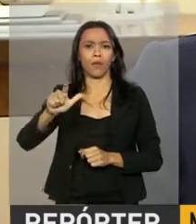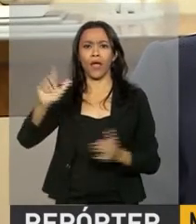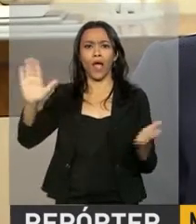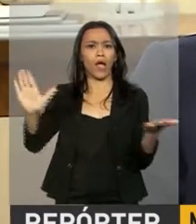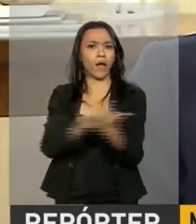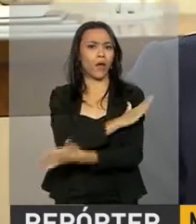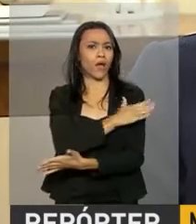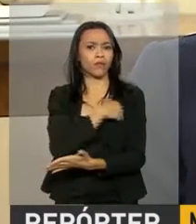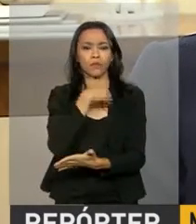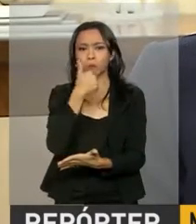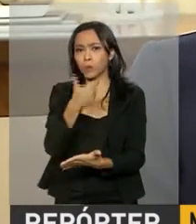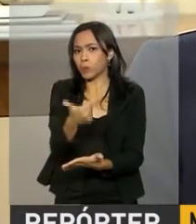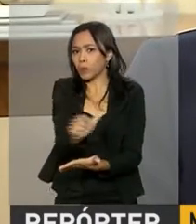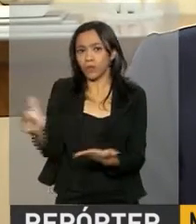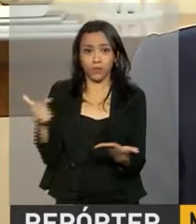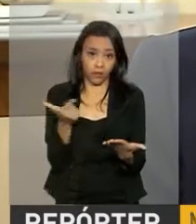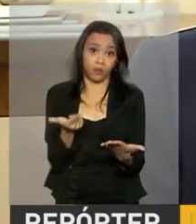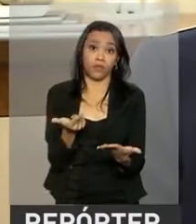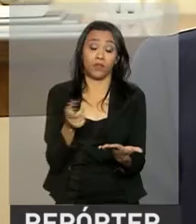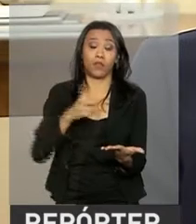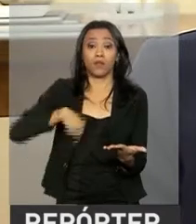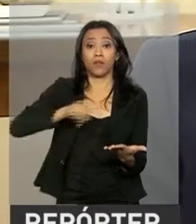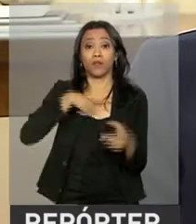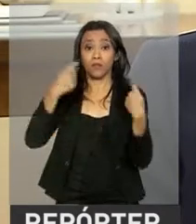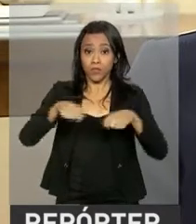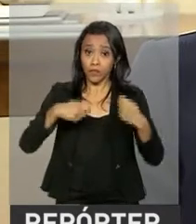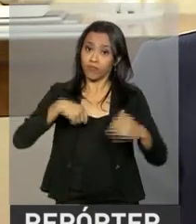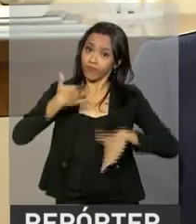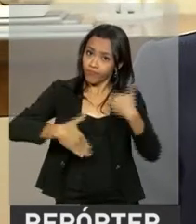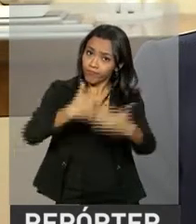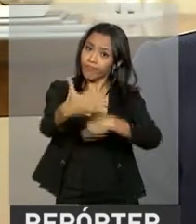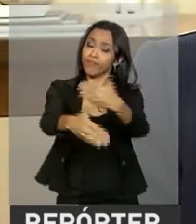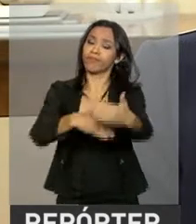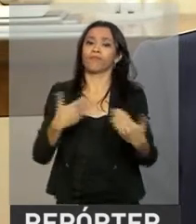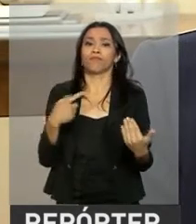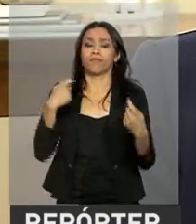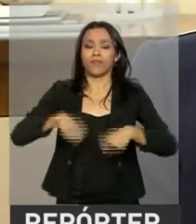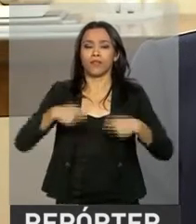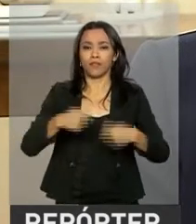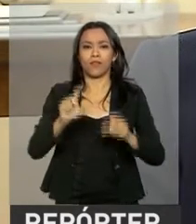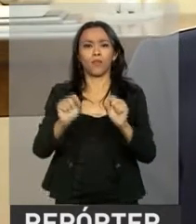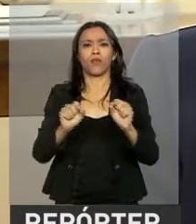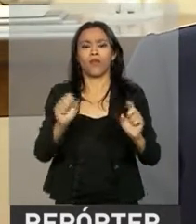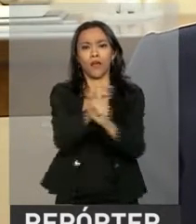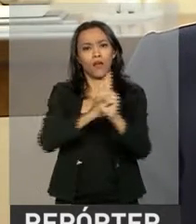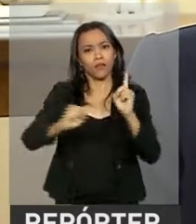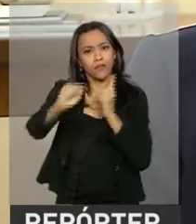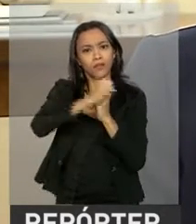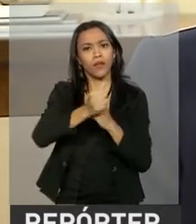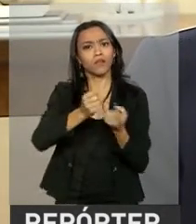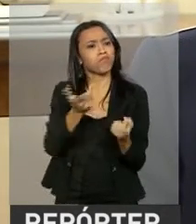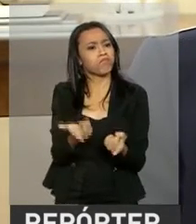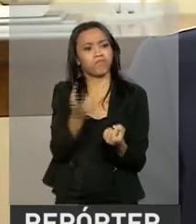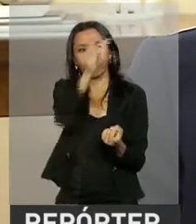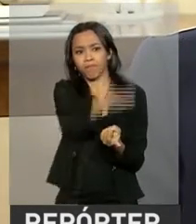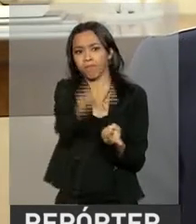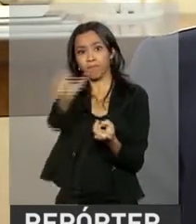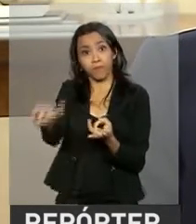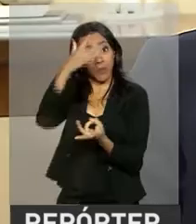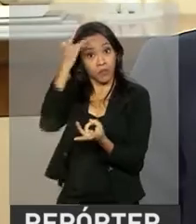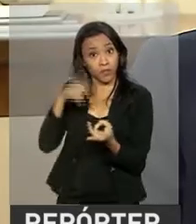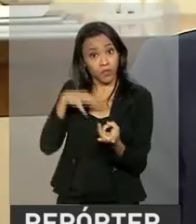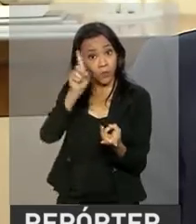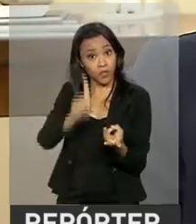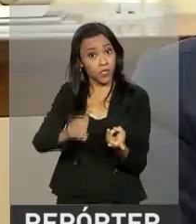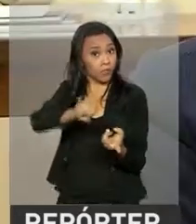público, não tem mais capital público. E nós precisamos crescer, nós precisamos construir uma sociedade em que as pessoas tenham direito